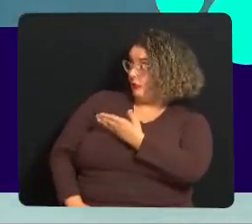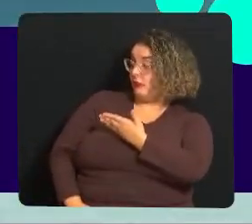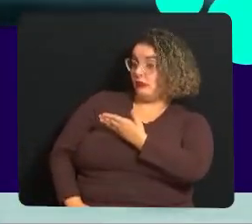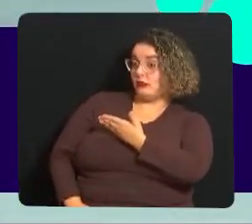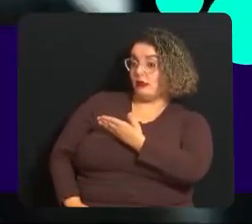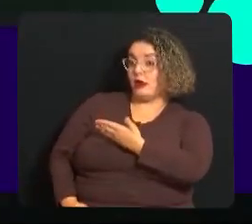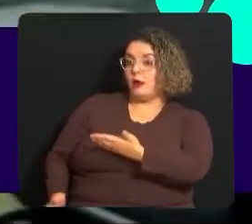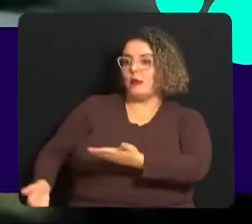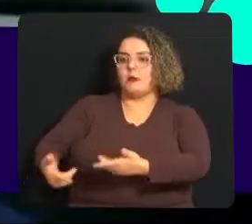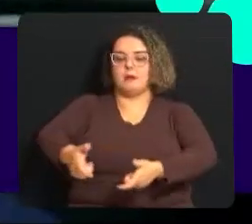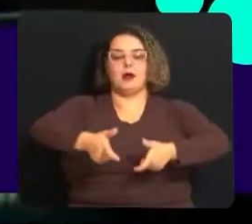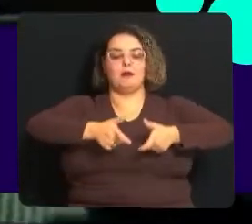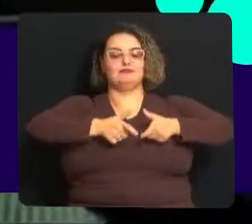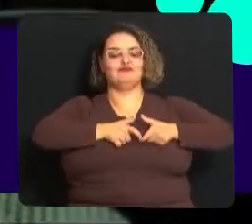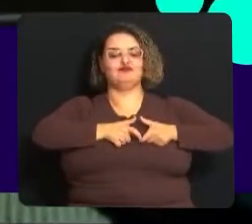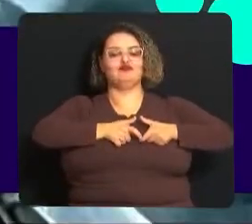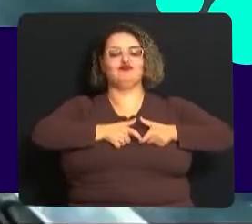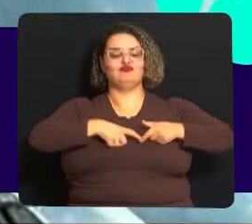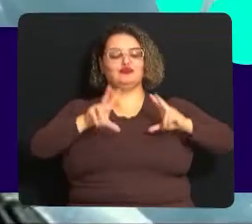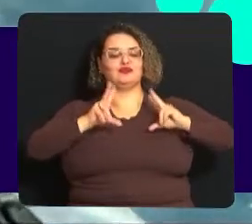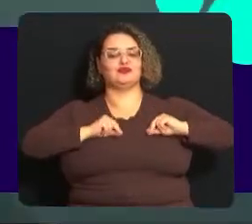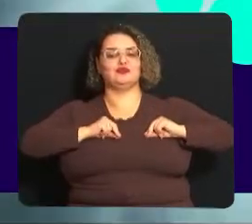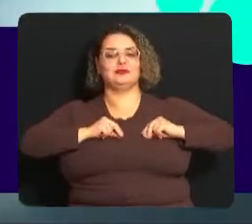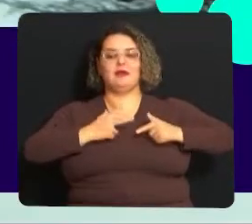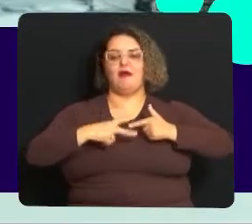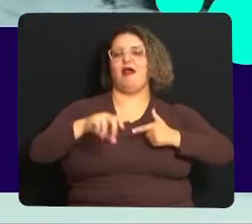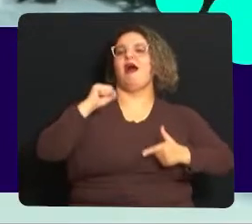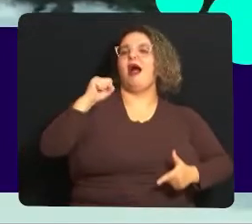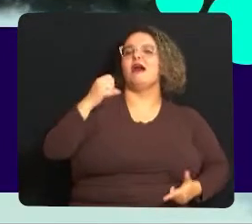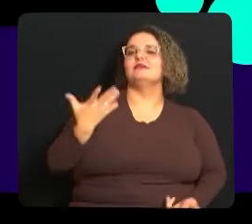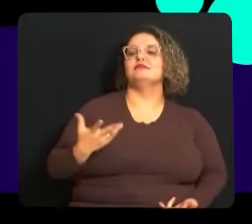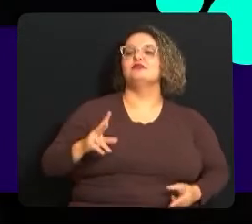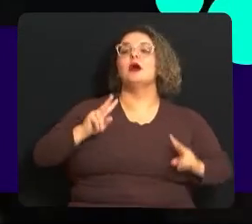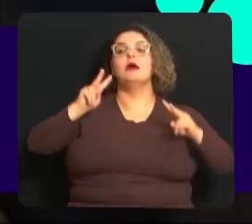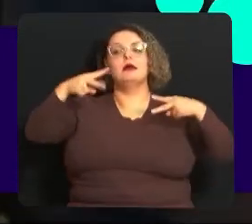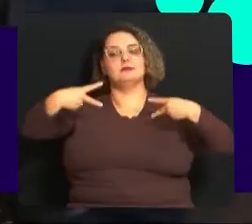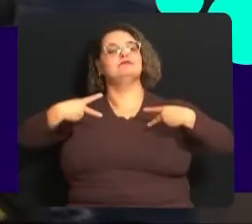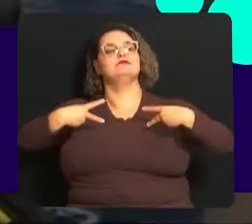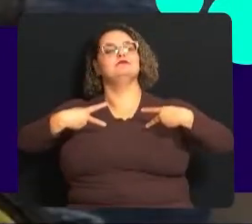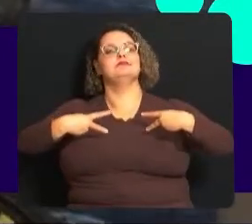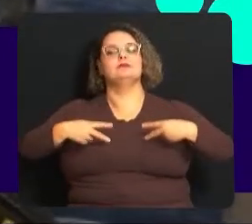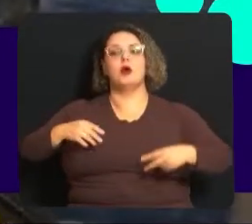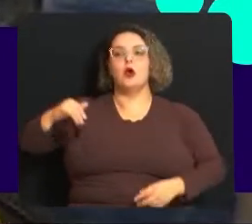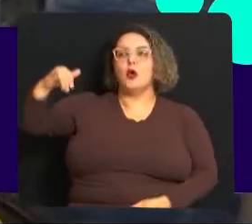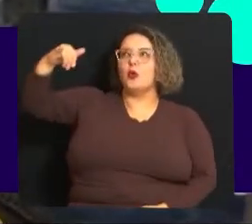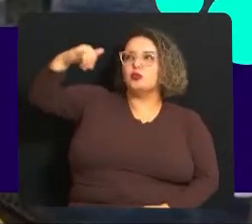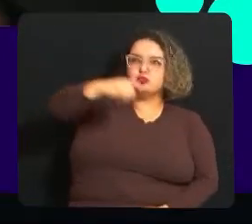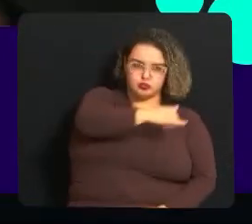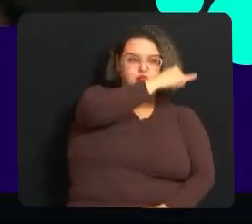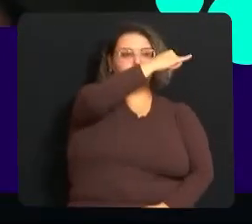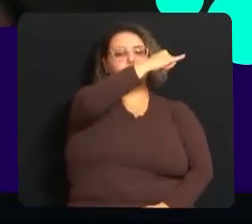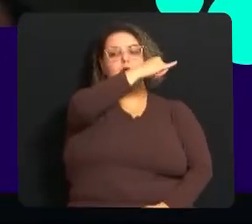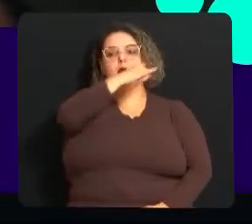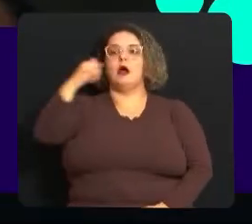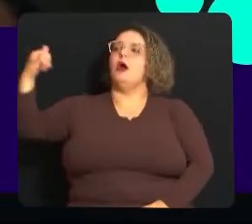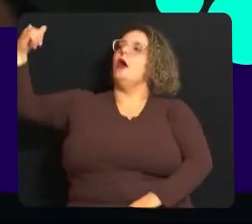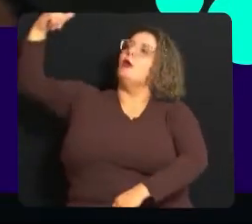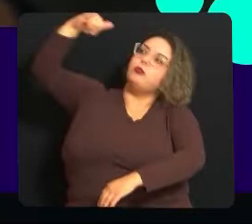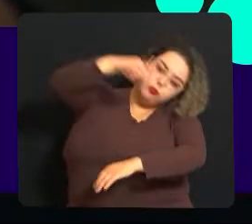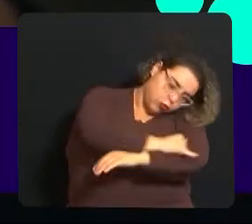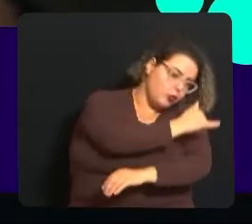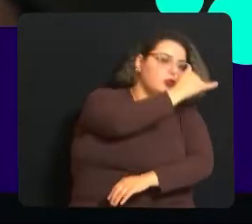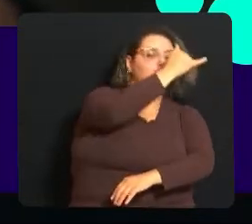coleciona condecorações, medalhas de combate e grande reconhecimento pelos aviões inimigos abatidos nos